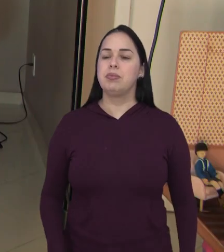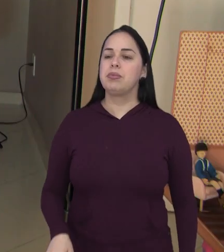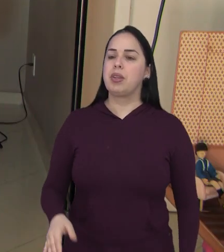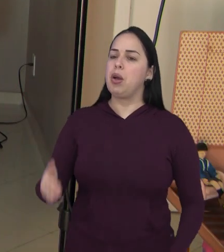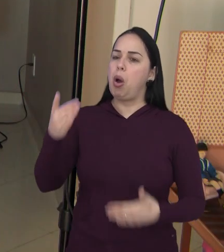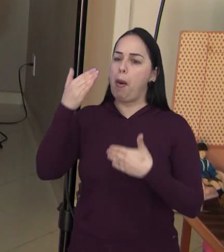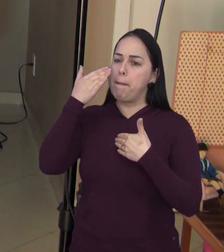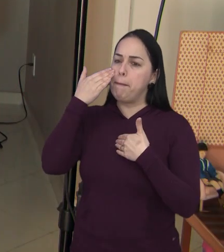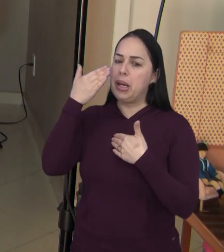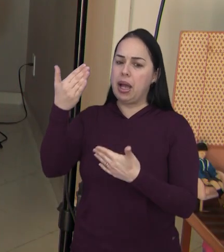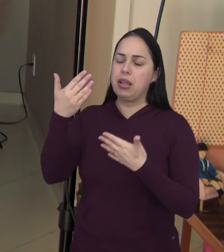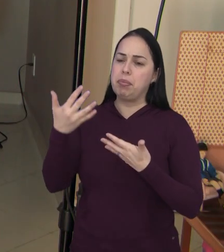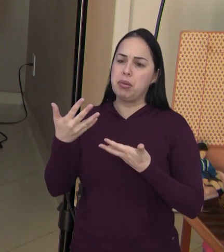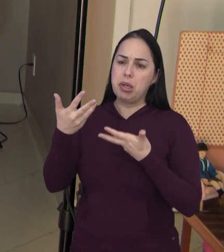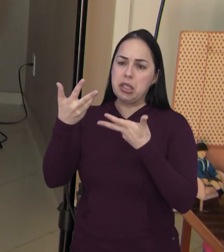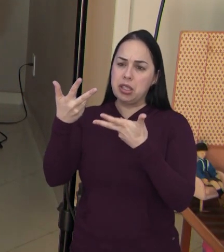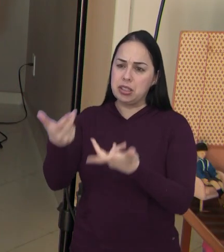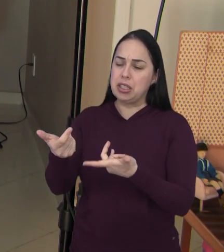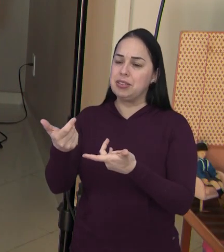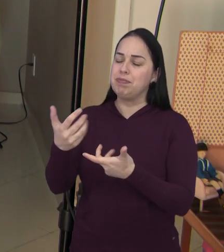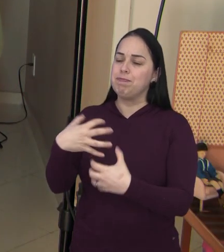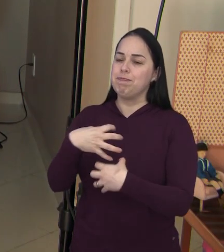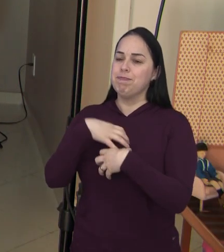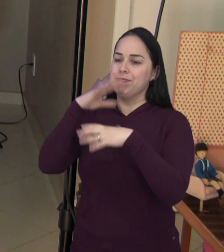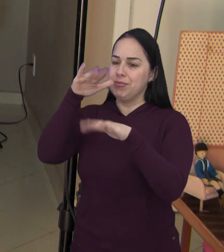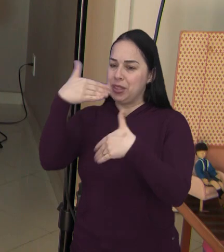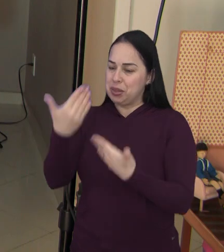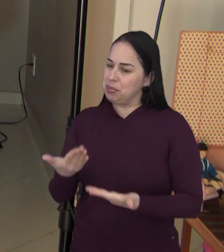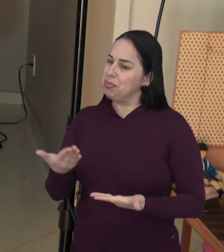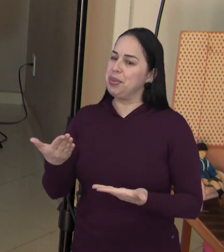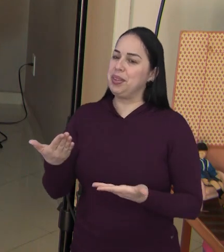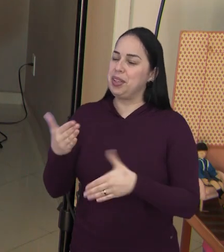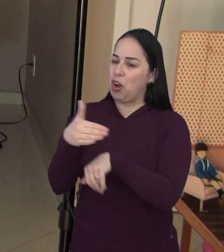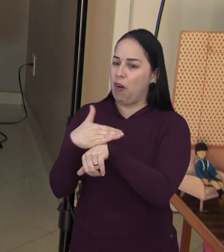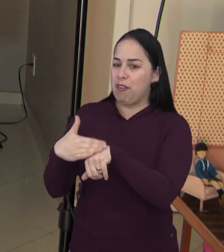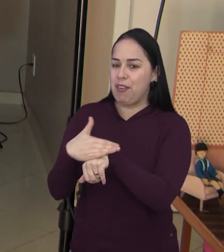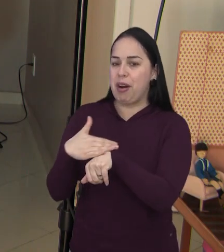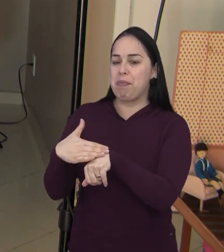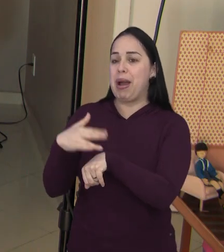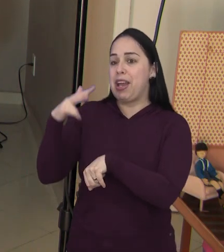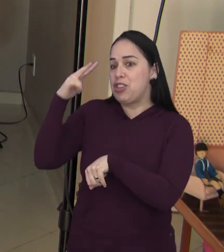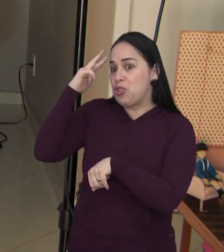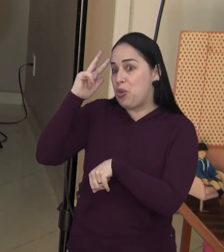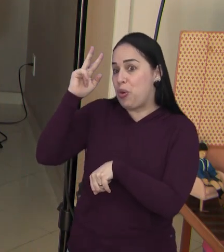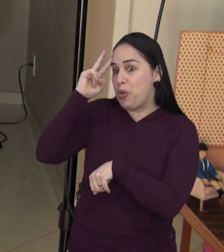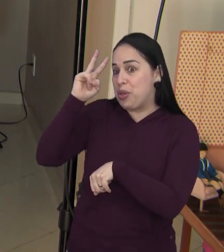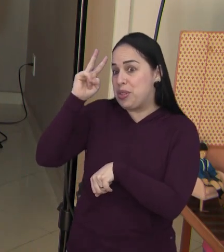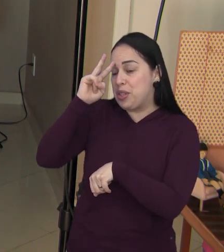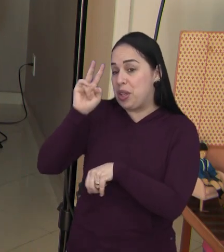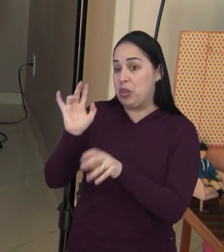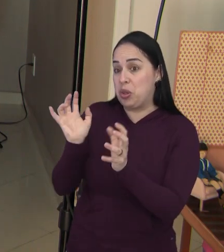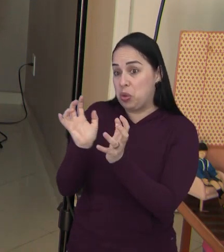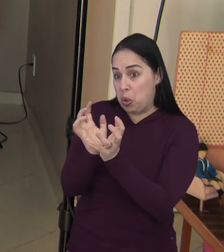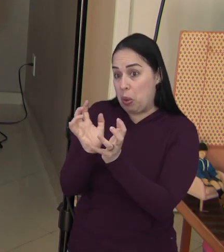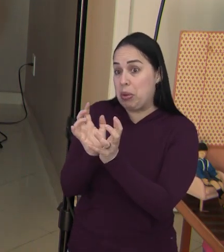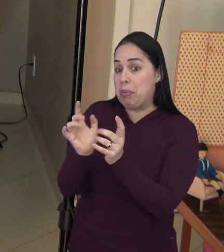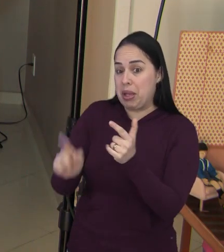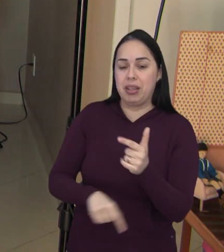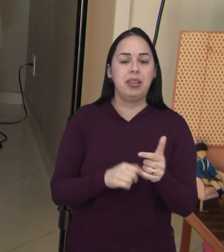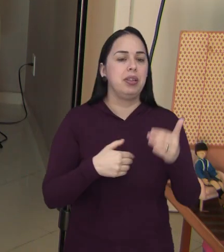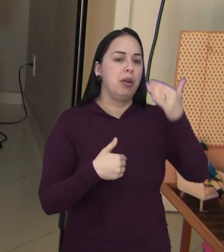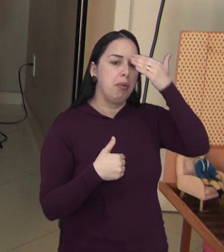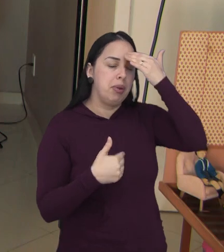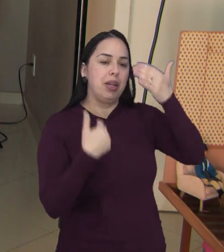Rodolfo, muito obrigada, viu, por receber a gente. É uma honra poder conversar com você, conhecer um pouquinho da história e do coletivo de vocês.